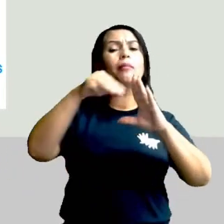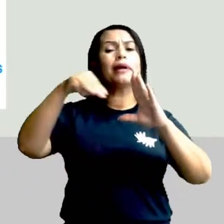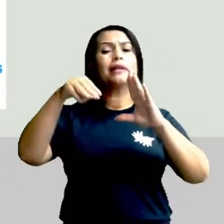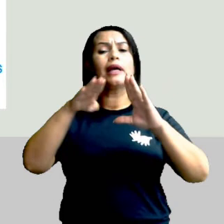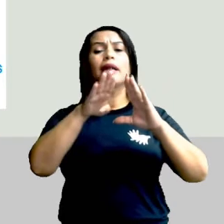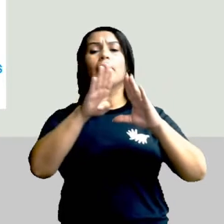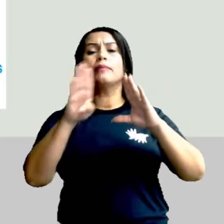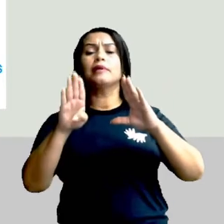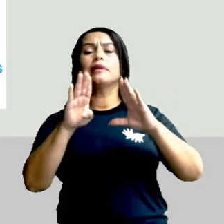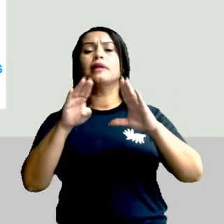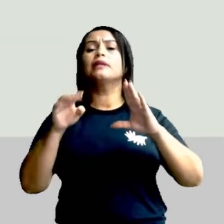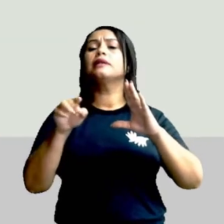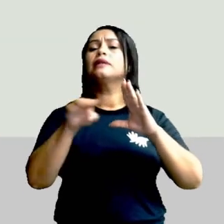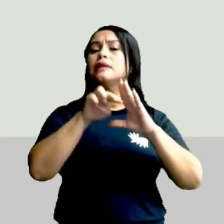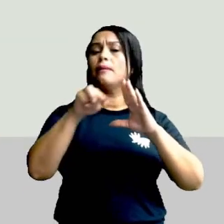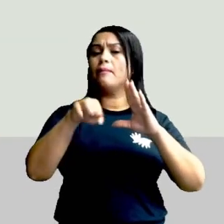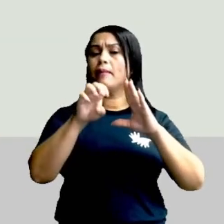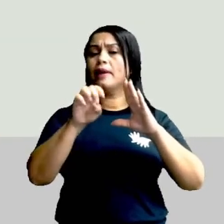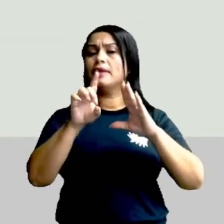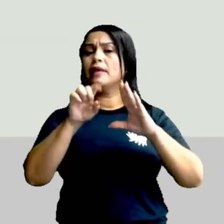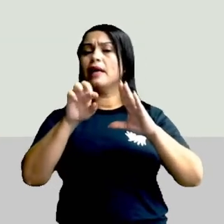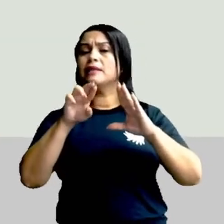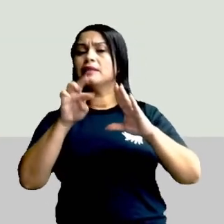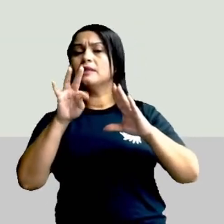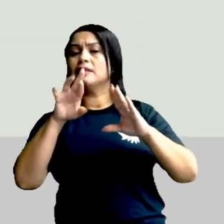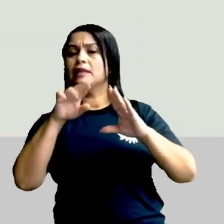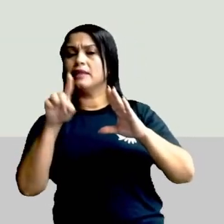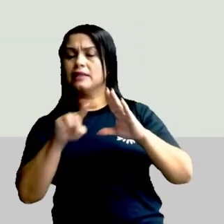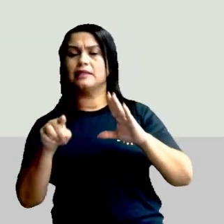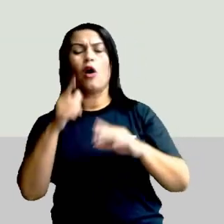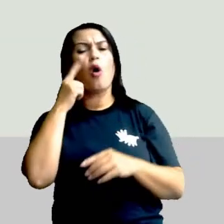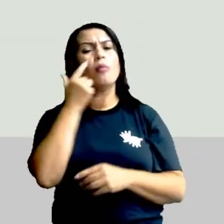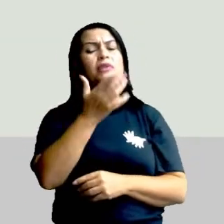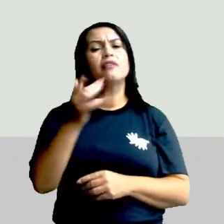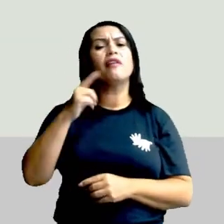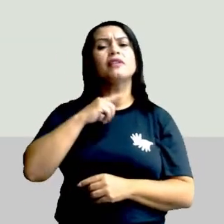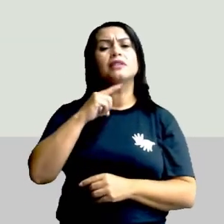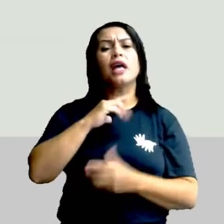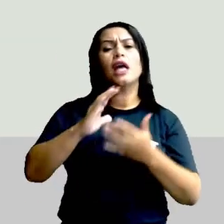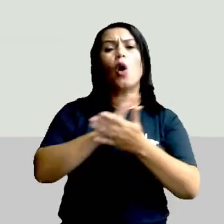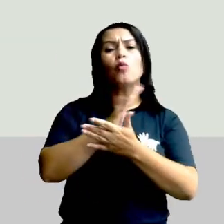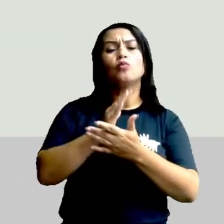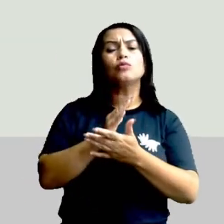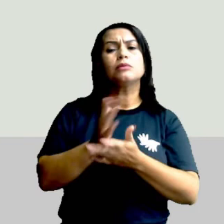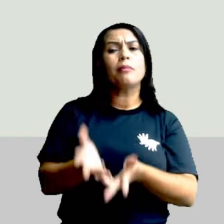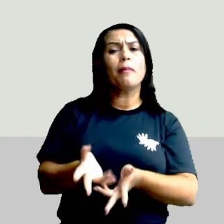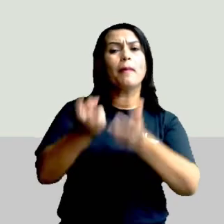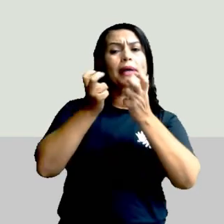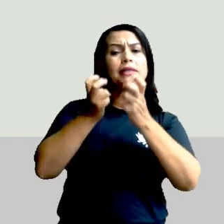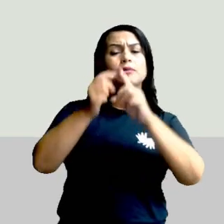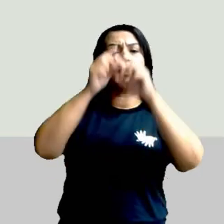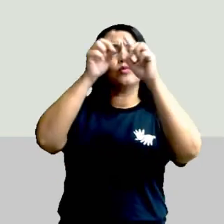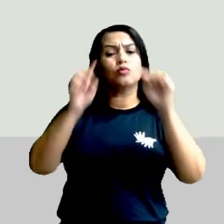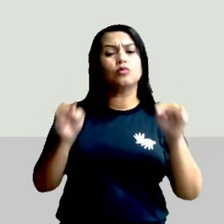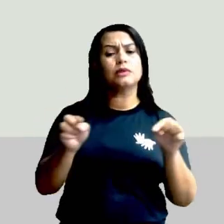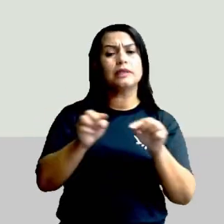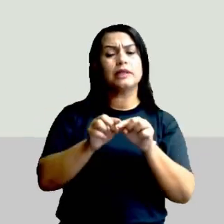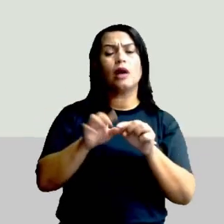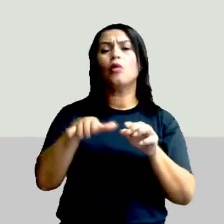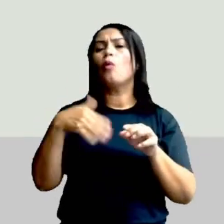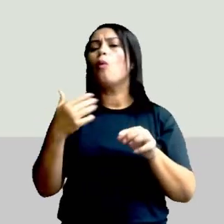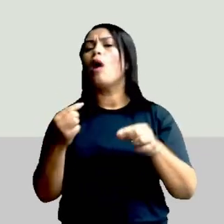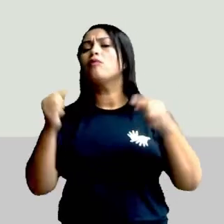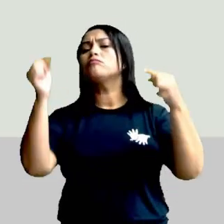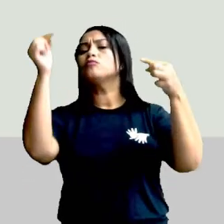bissetriz e a mediatriz e os pontos notáveis do Triângulo Quais são os pontos